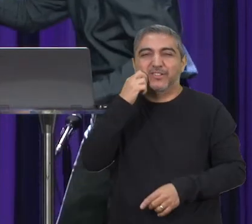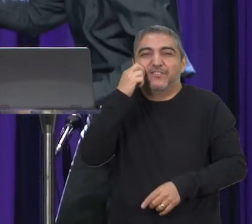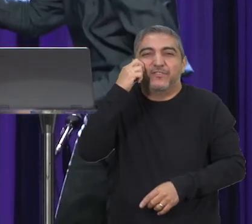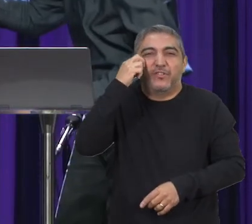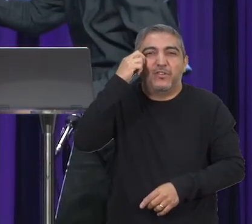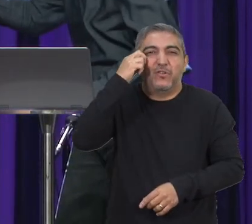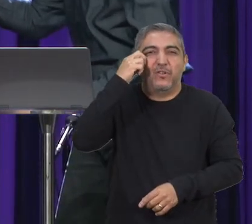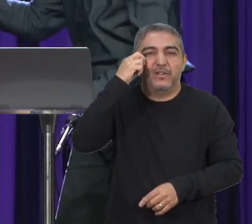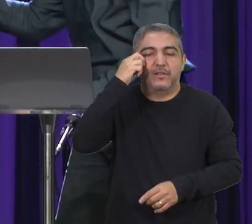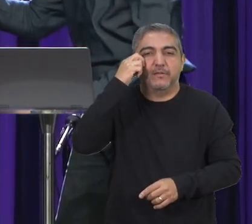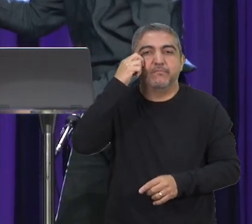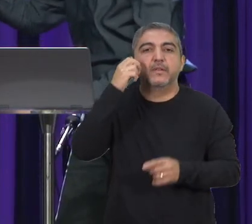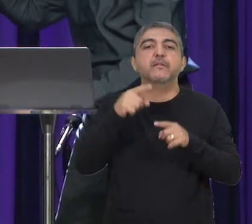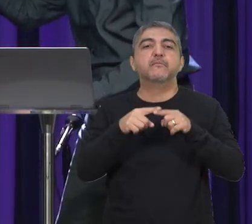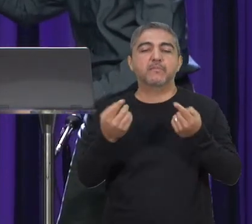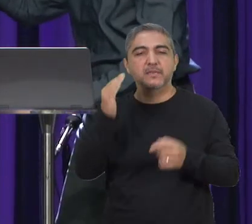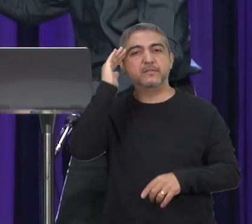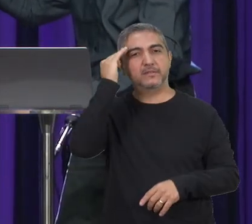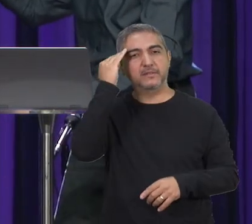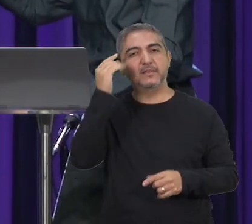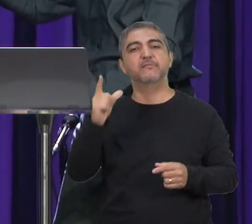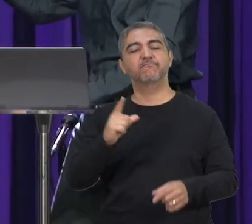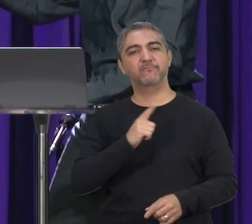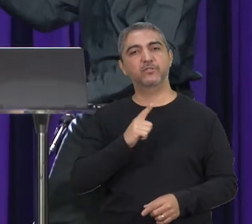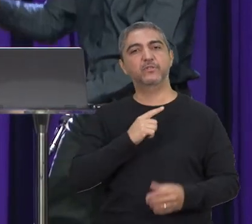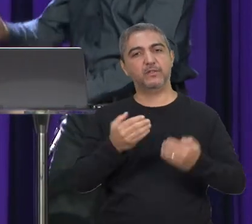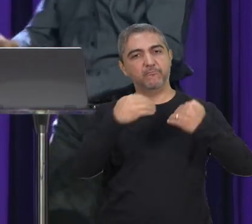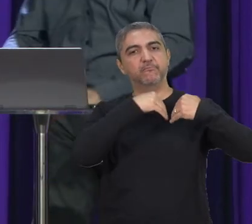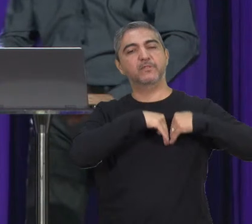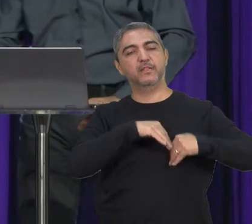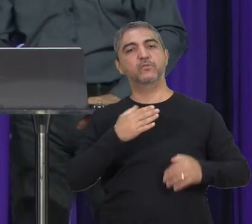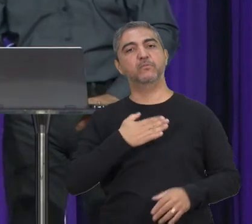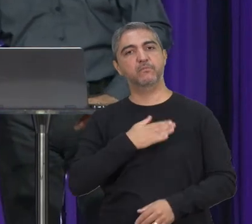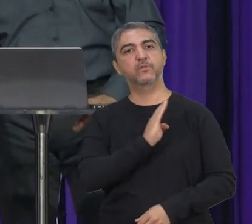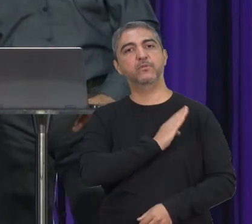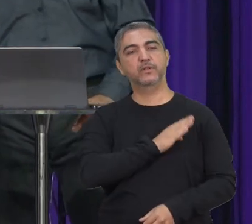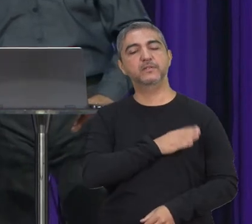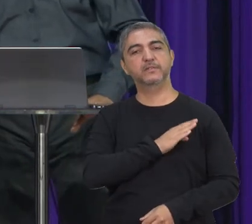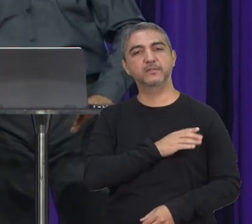é a realidade da nossa vida, está ali, bem posta.